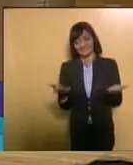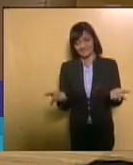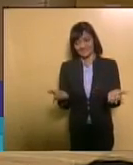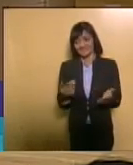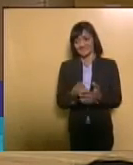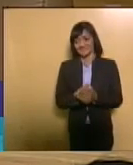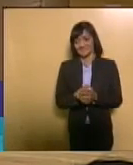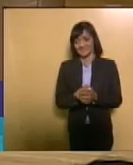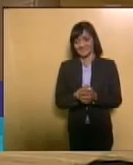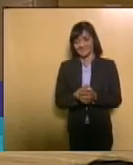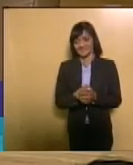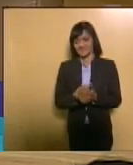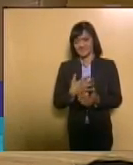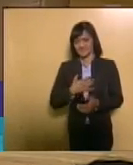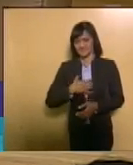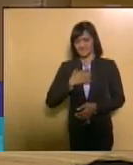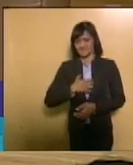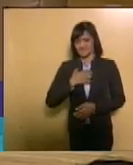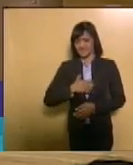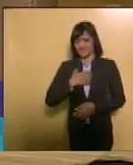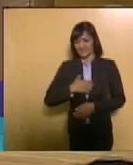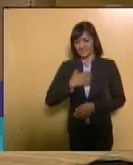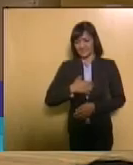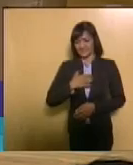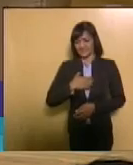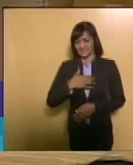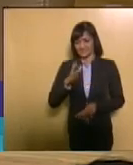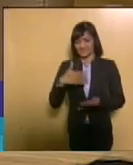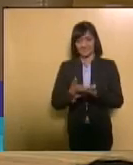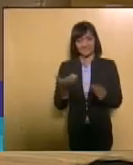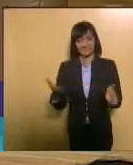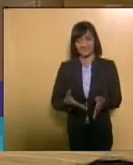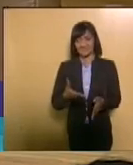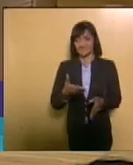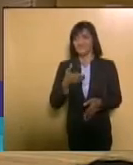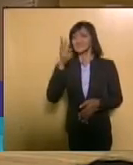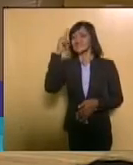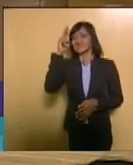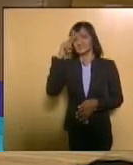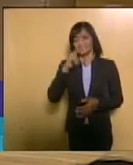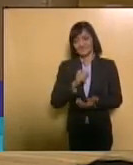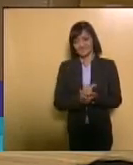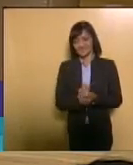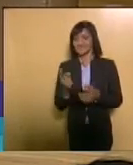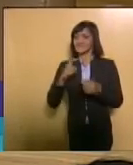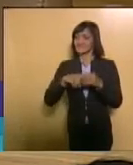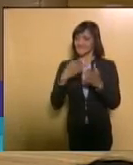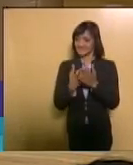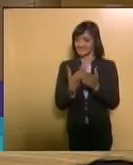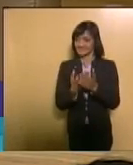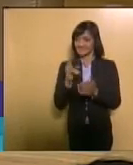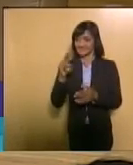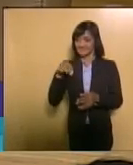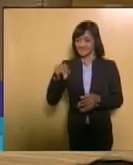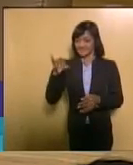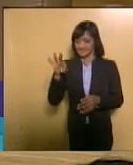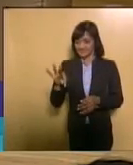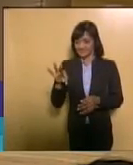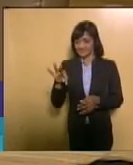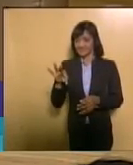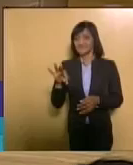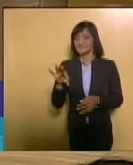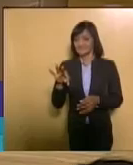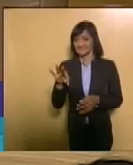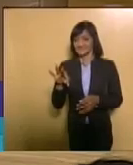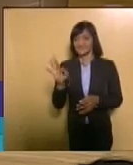que me deixou muito chateado que eu não esqueço até o dia de hoje vol ter a estudar hoje eu tô fazendo serviço social na unit estou estudando